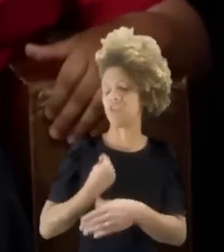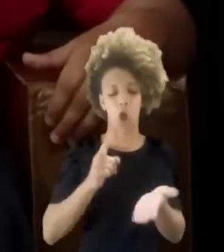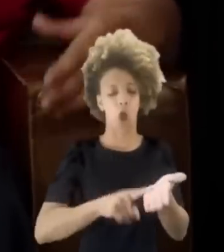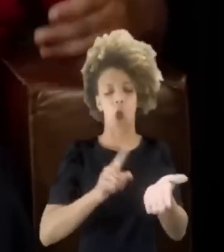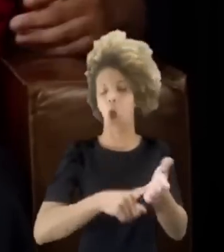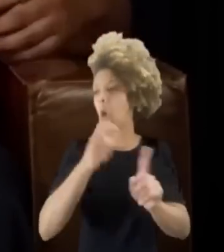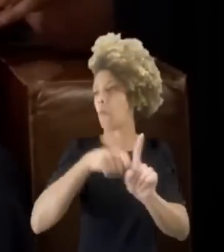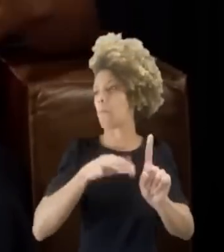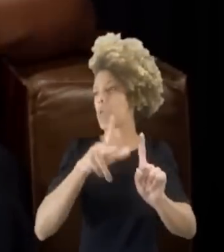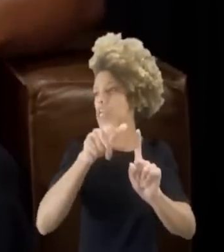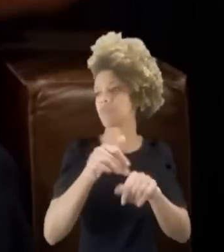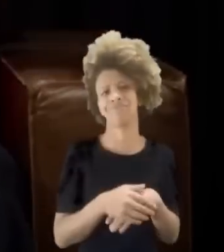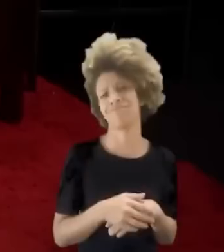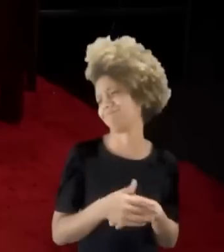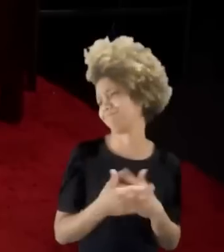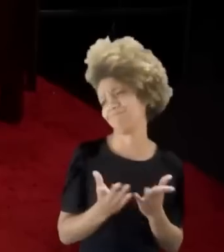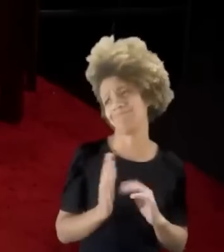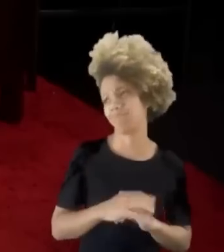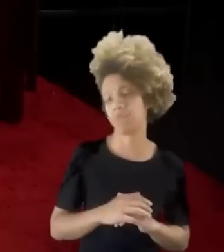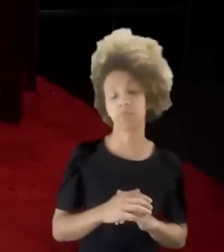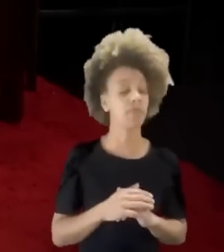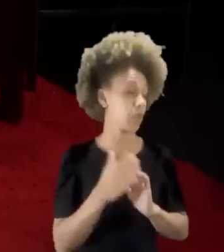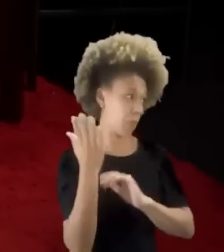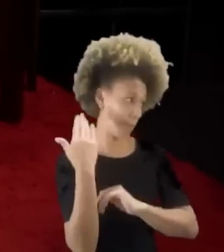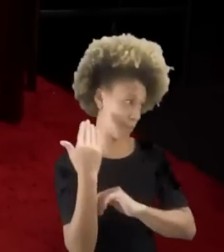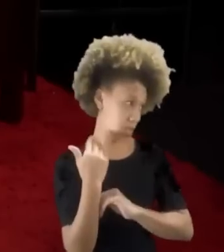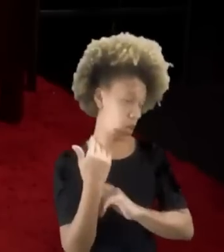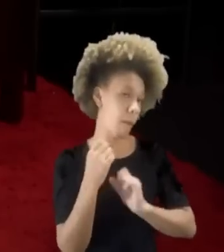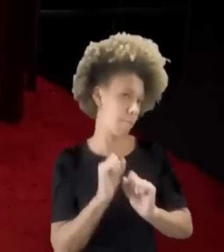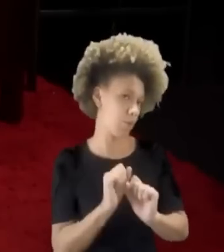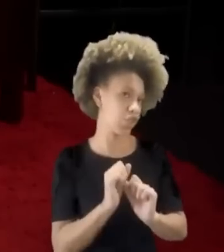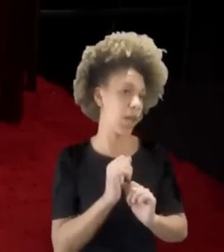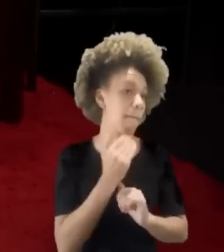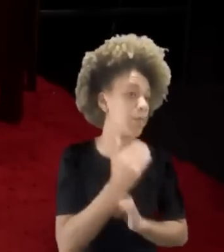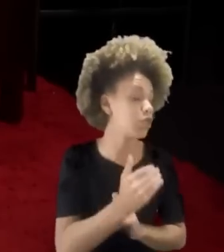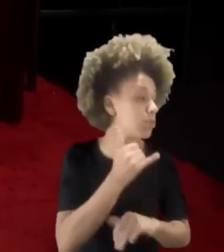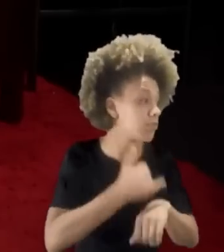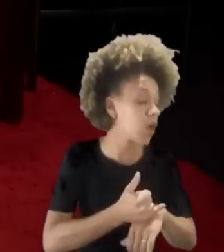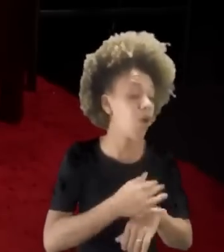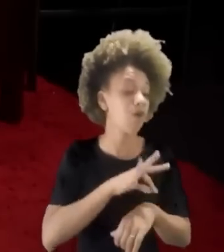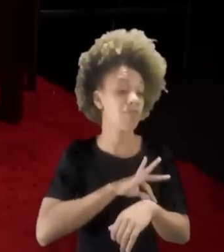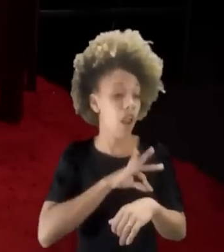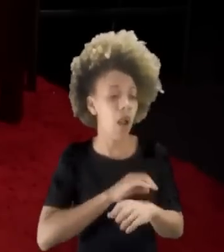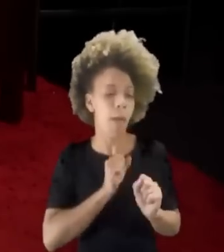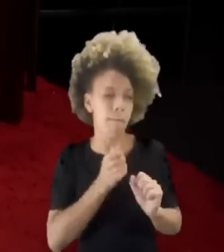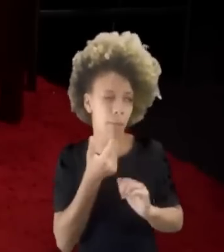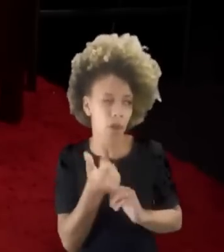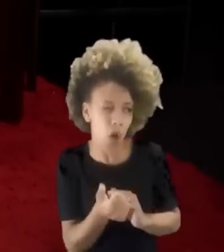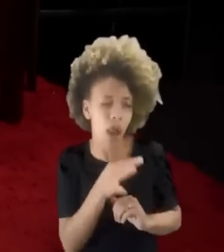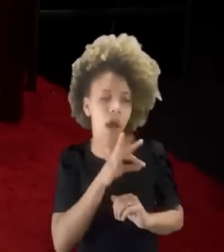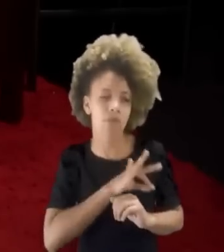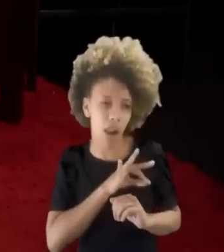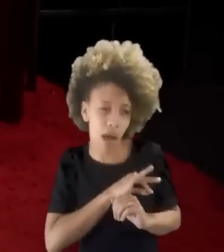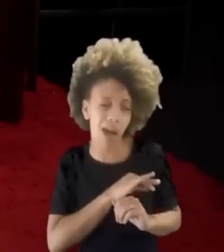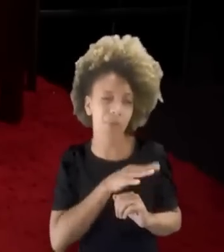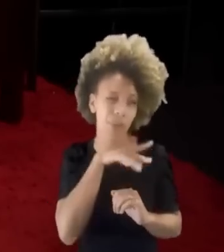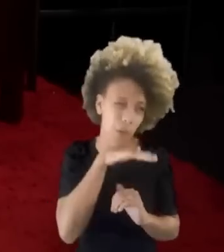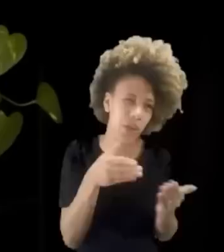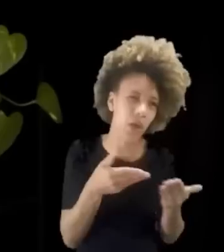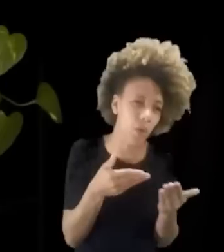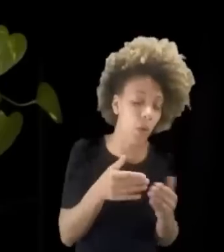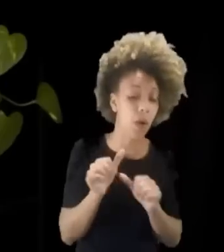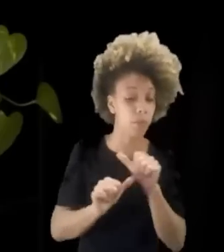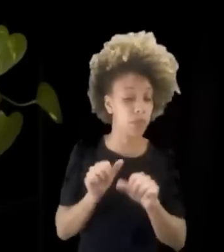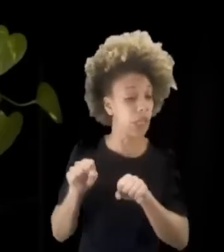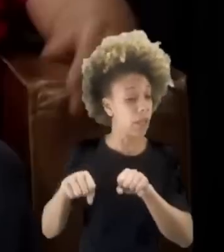eu fiz esse mês mas não é aquilo ali e outra o antigo Você podia chegar para o teu chefe e falar tô ganhando mal tem como você melhorar o meu o meu salário tem